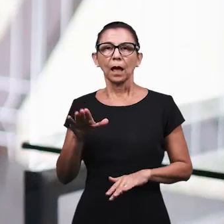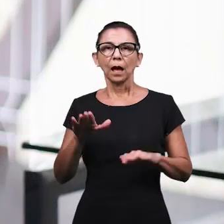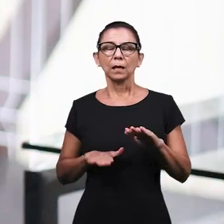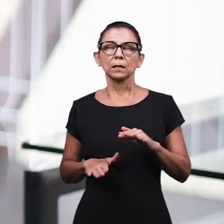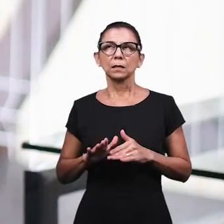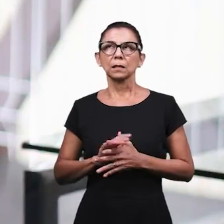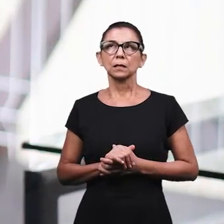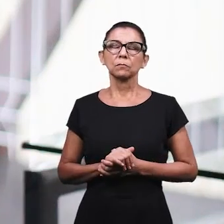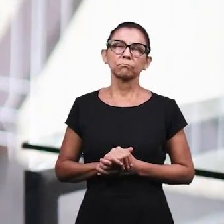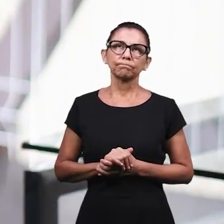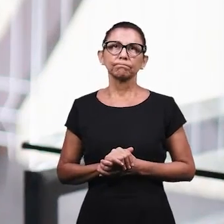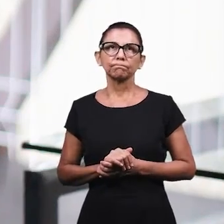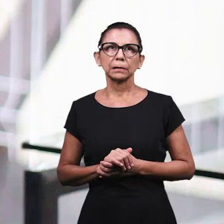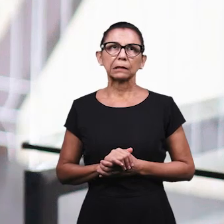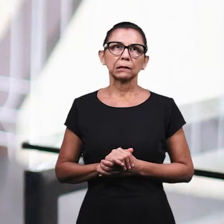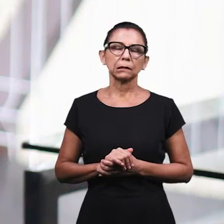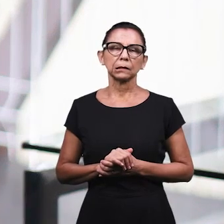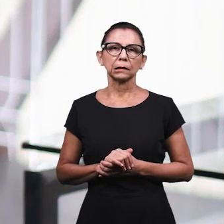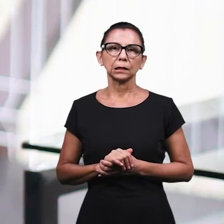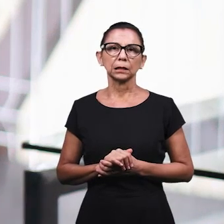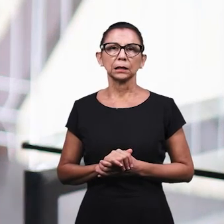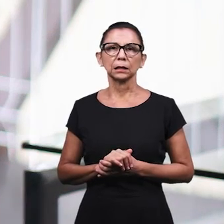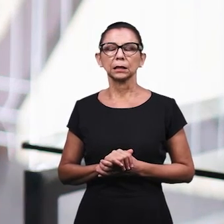Às vezes me assusta um pouco